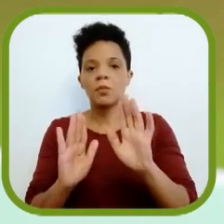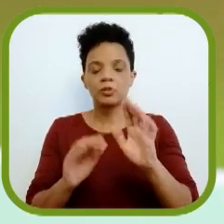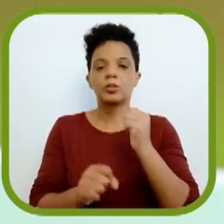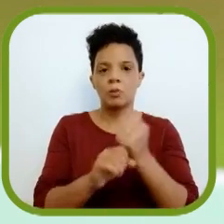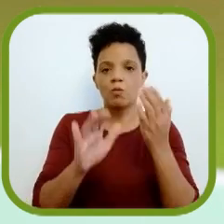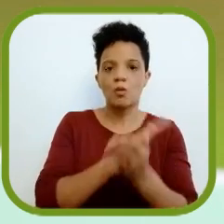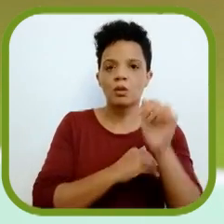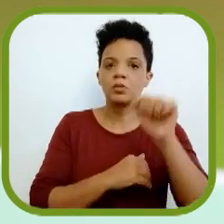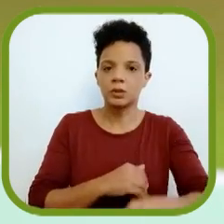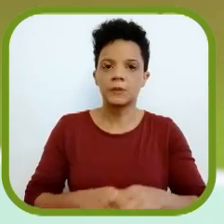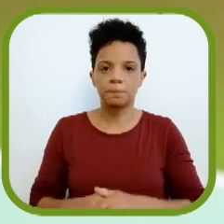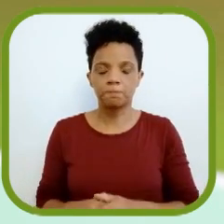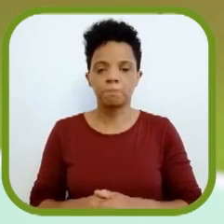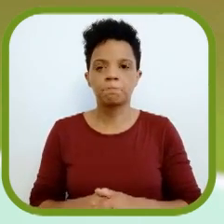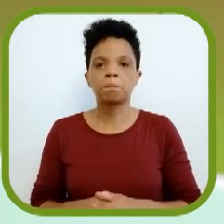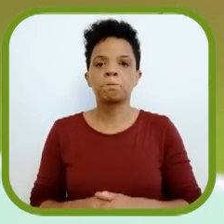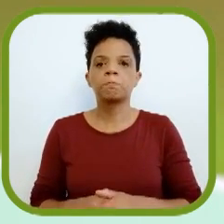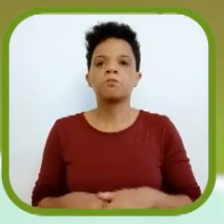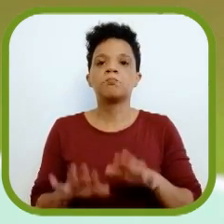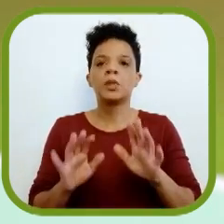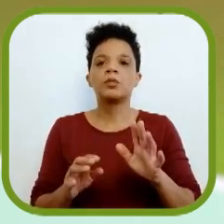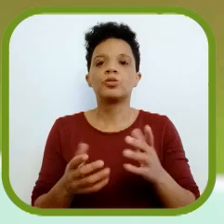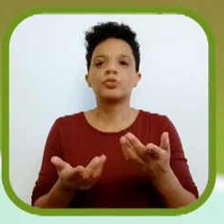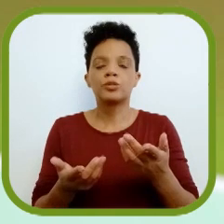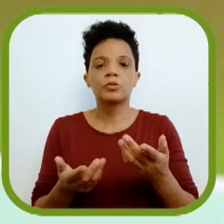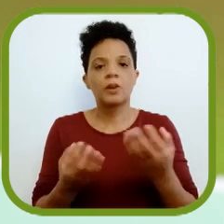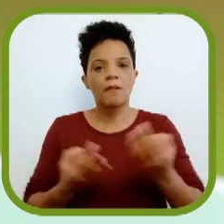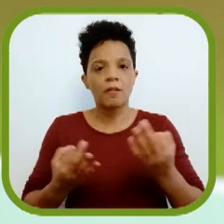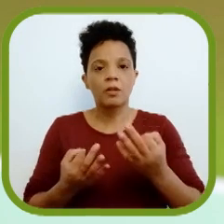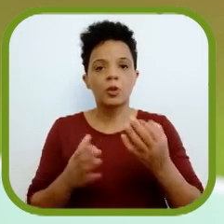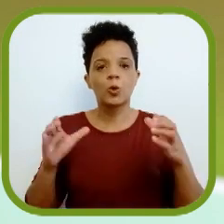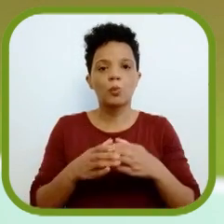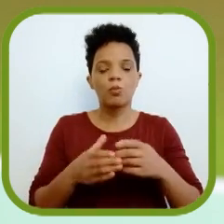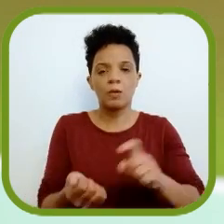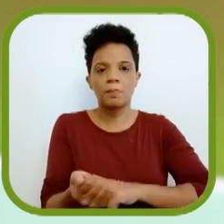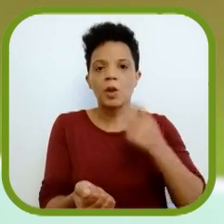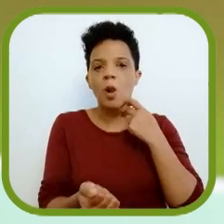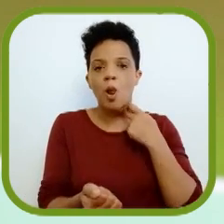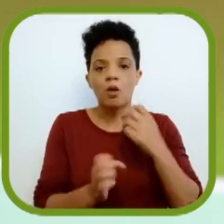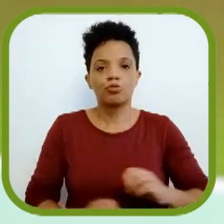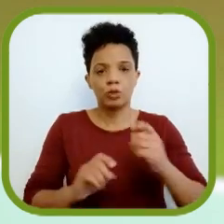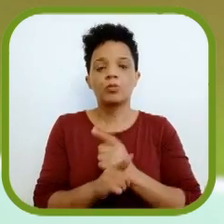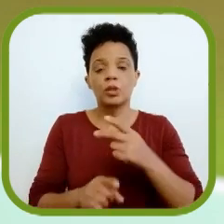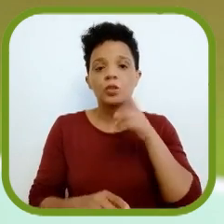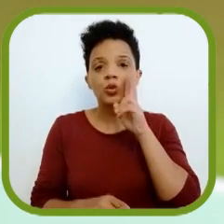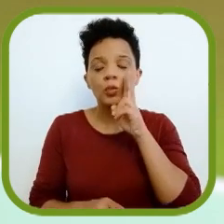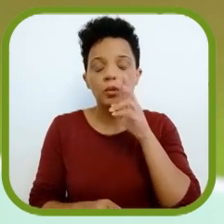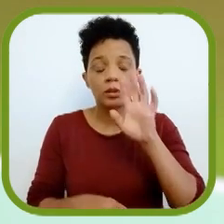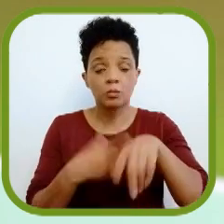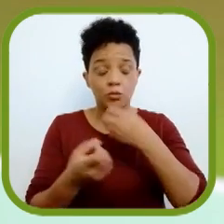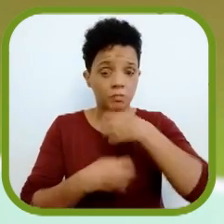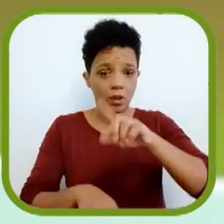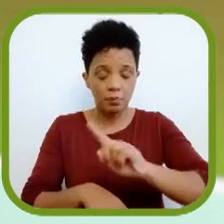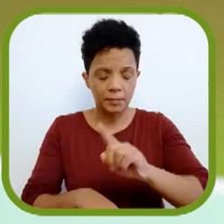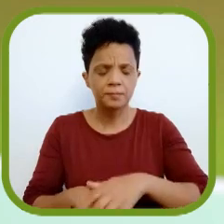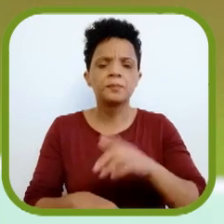político, mas certamente no mercado de trabalho. E não a temos, não temos de facto para as minorias étnicas. Porquê? Desculpa,